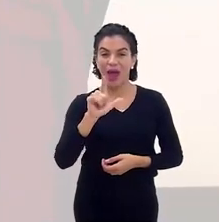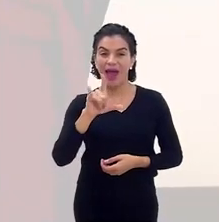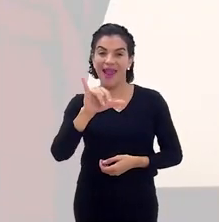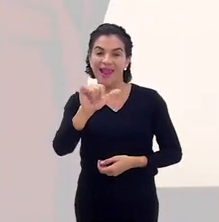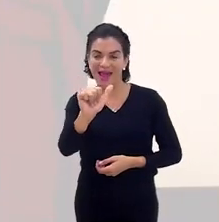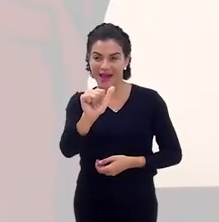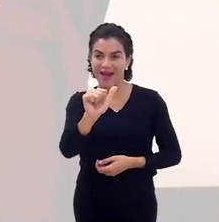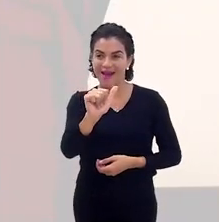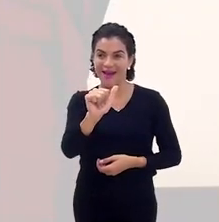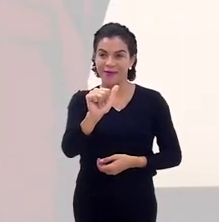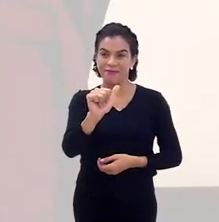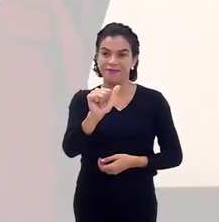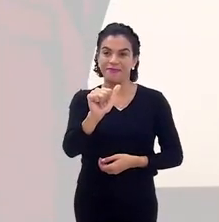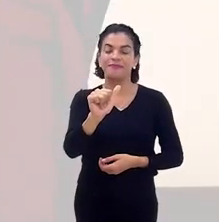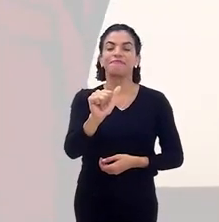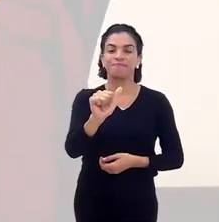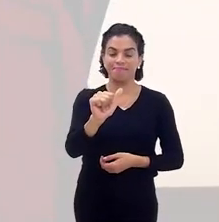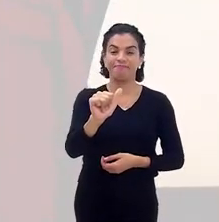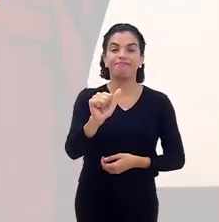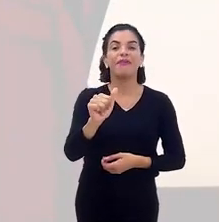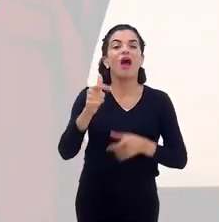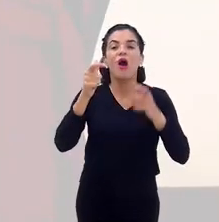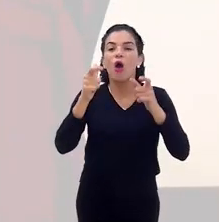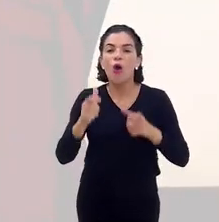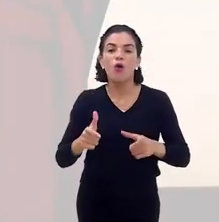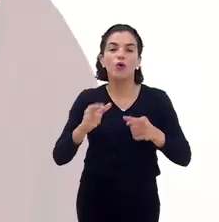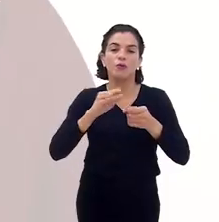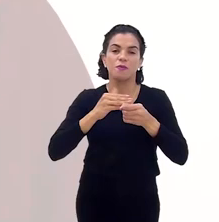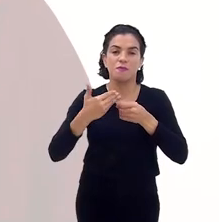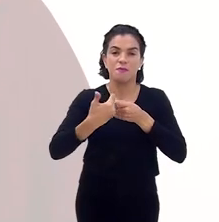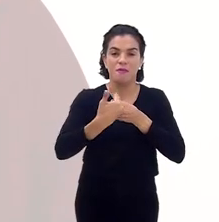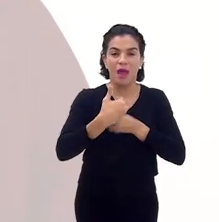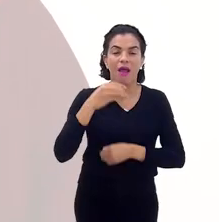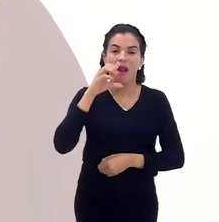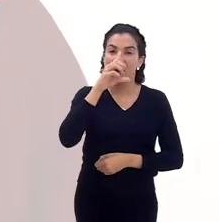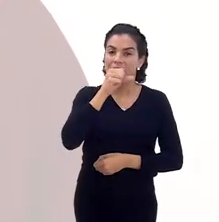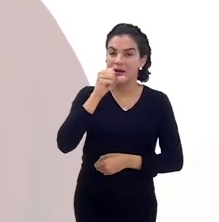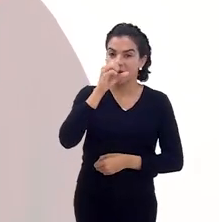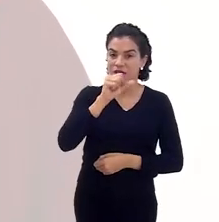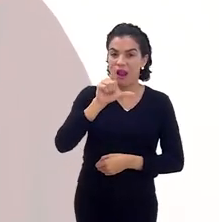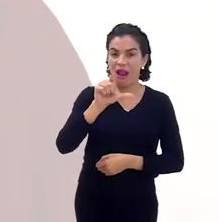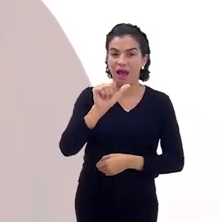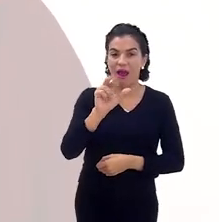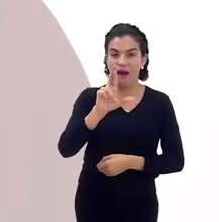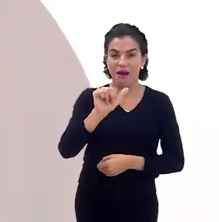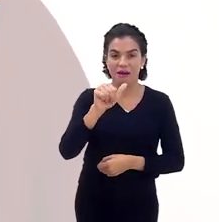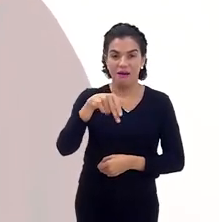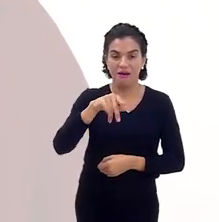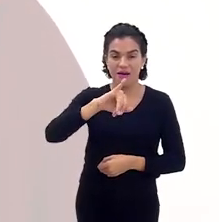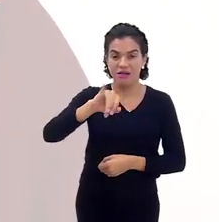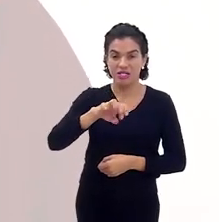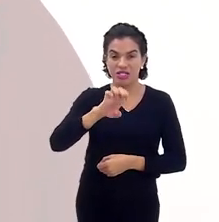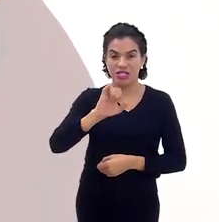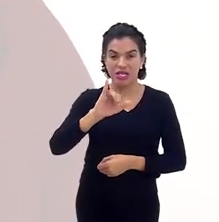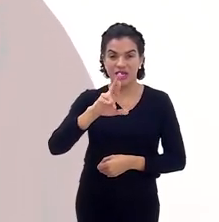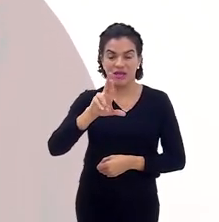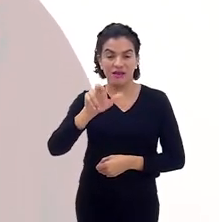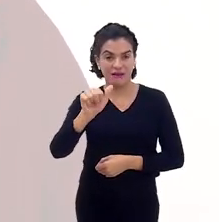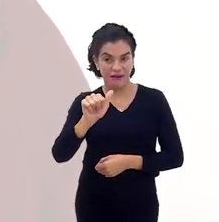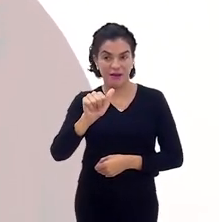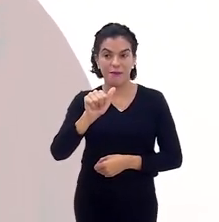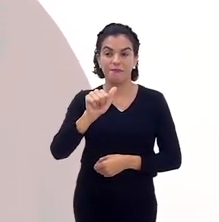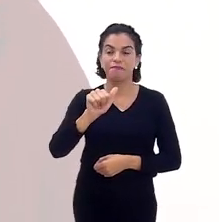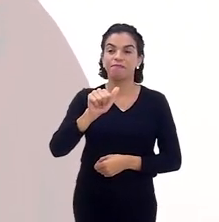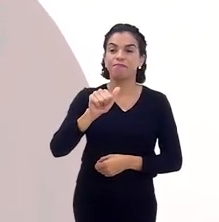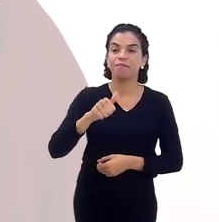Chiwalya. Isso. Tá. E fica em Laranjeiras. Pode dar o endereço? Posso. Rua Ribeiro de